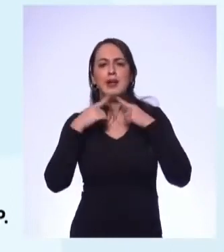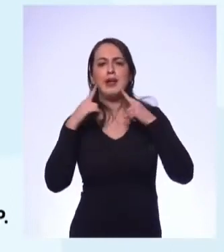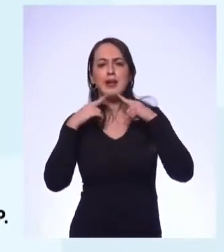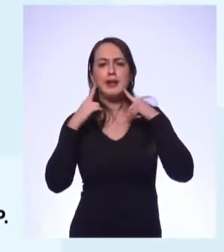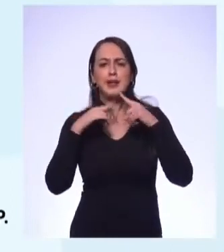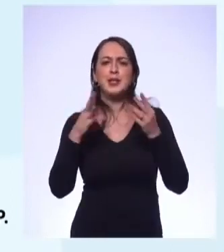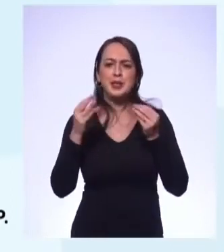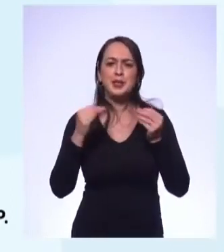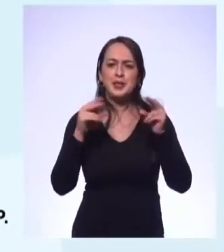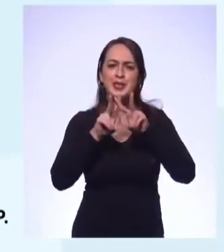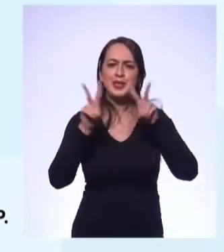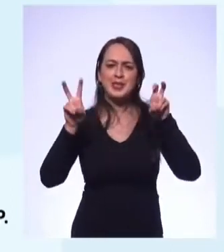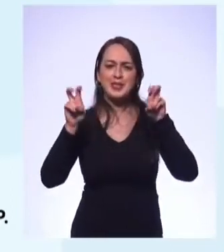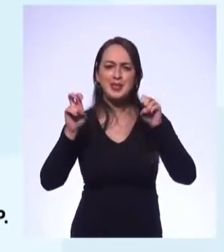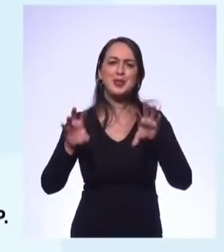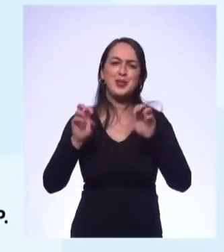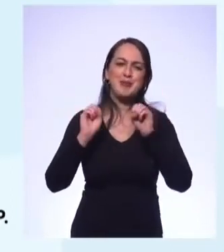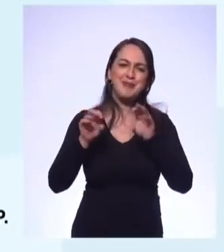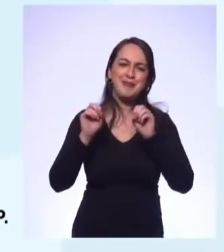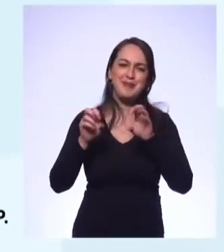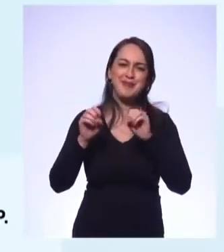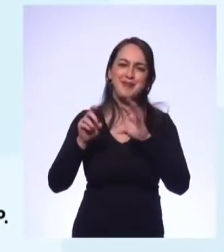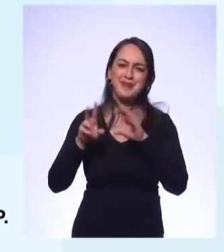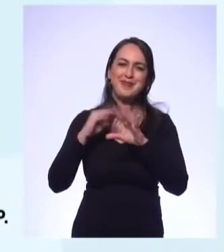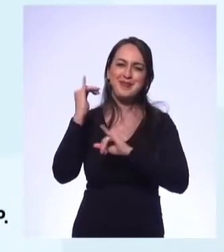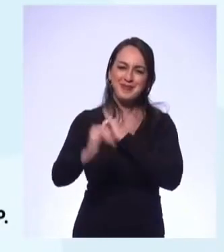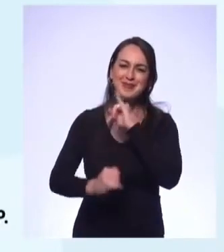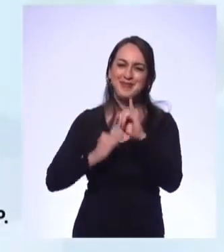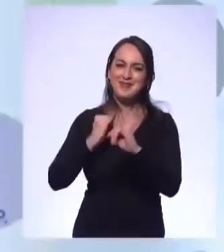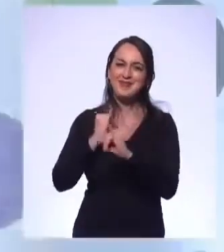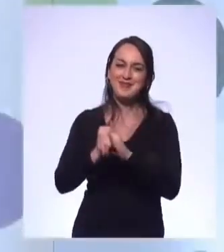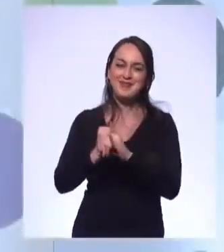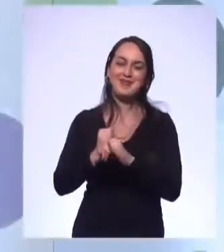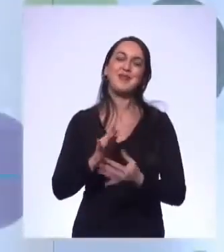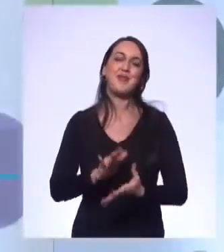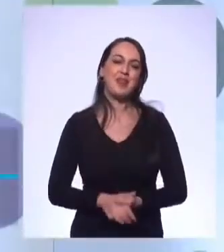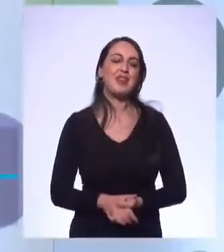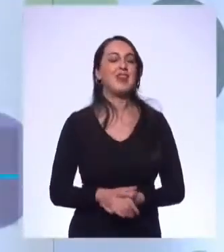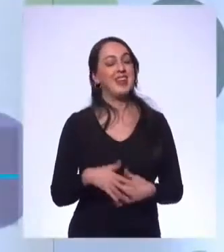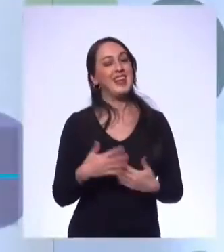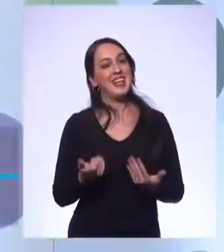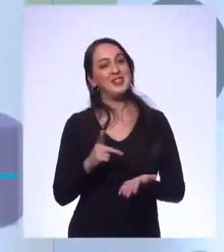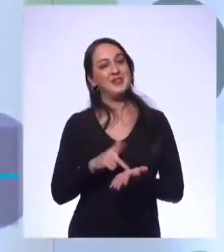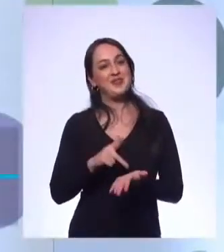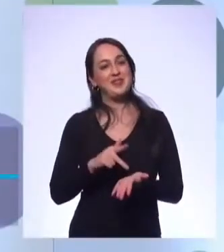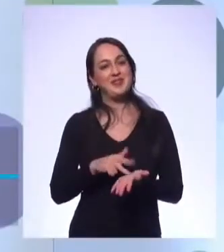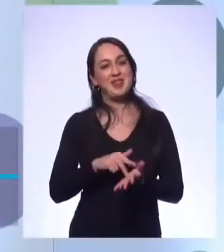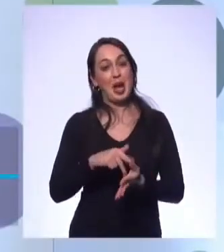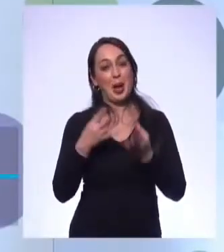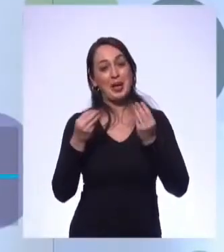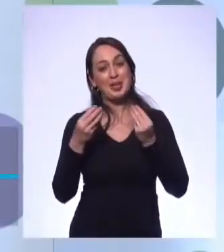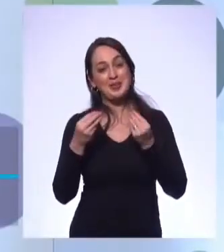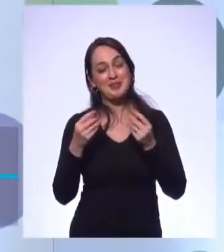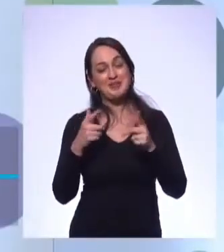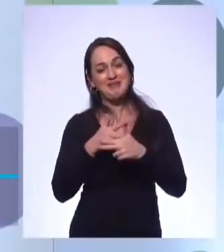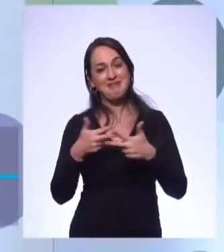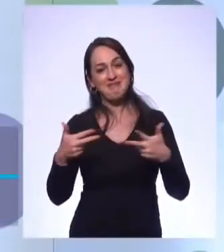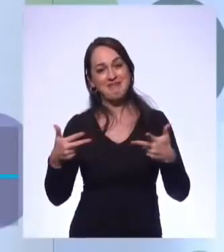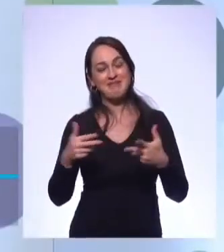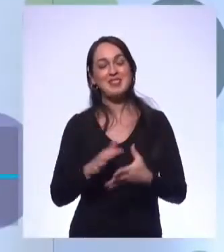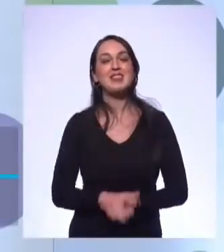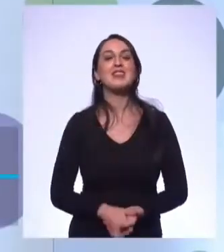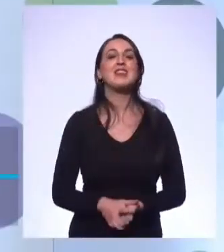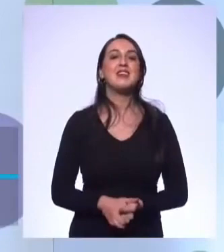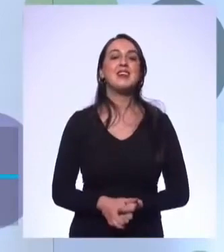aulas online. Isto. Muito bem, gente. É Sim. muita coisa, né, na nossa cabeça.